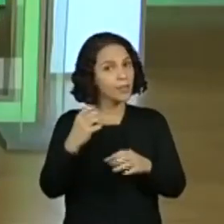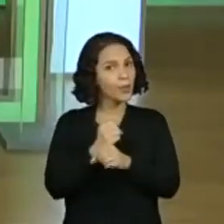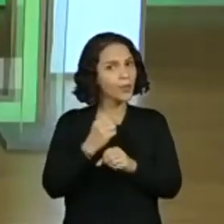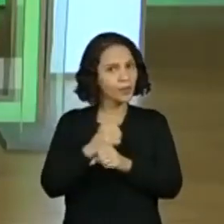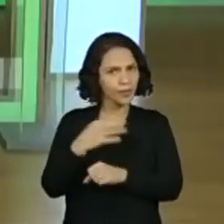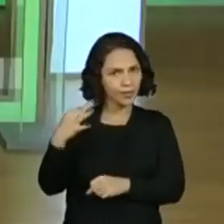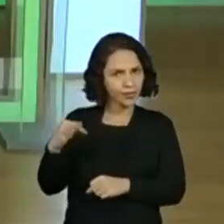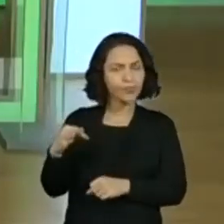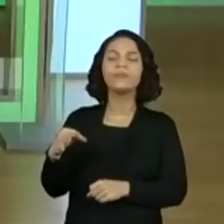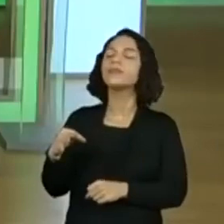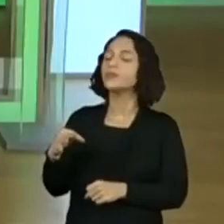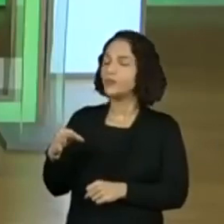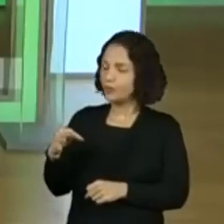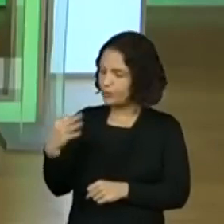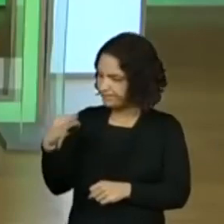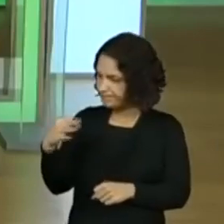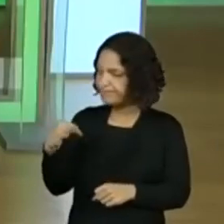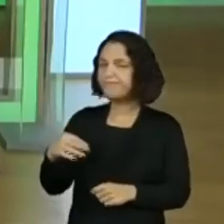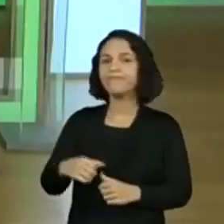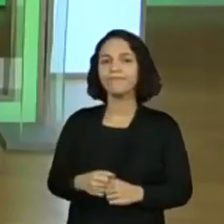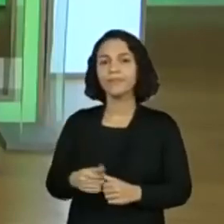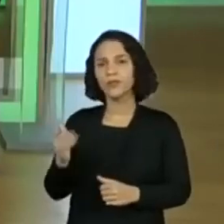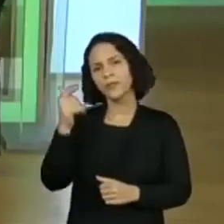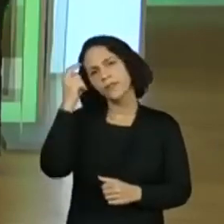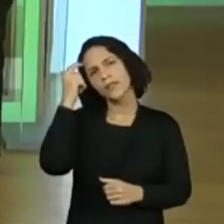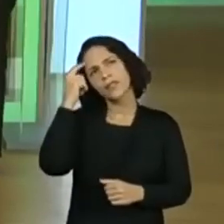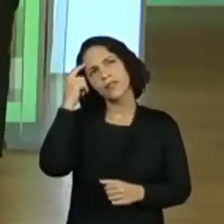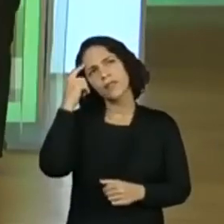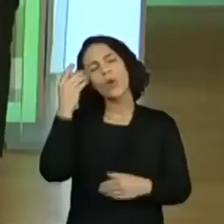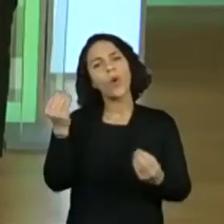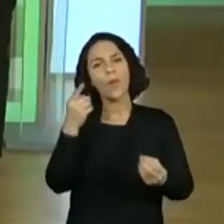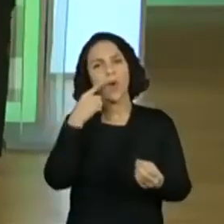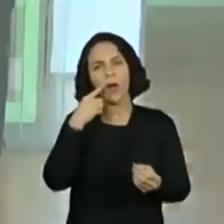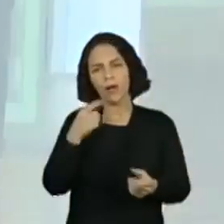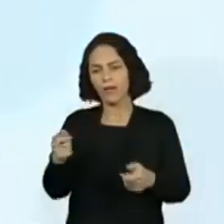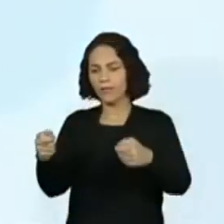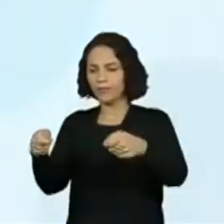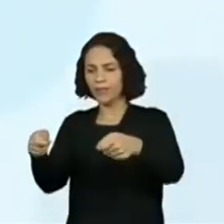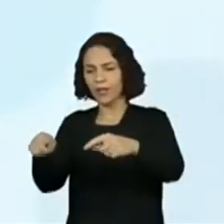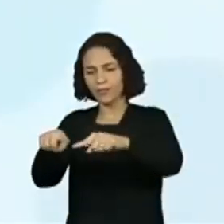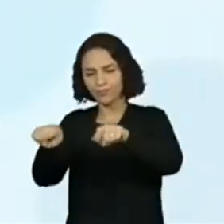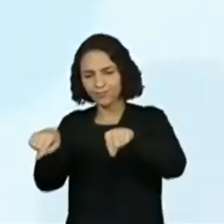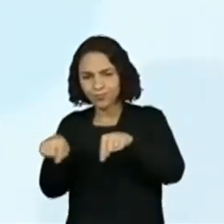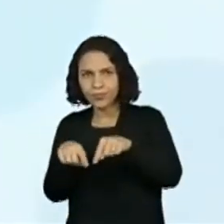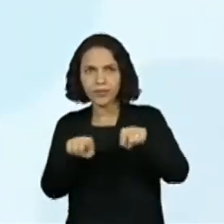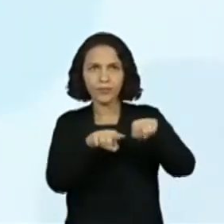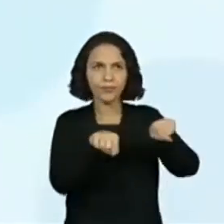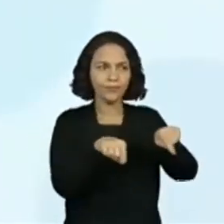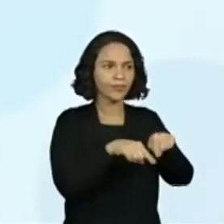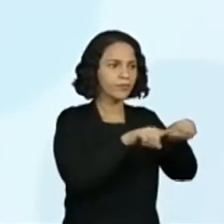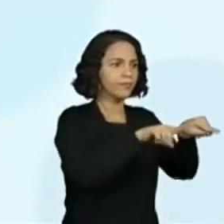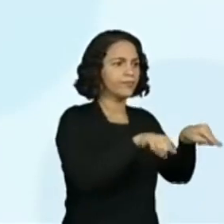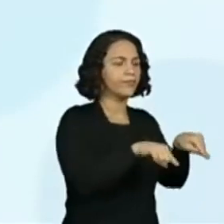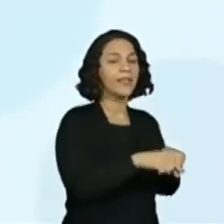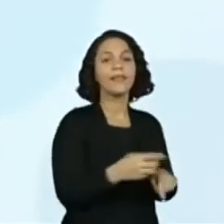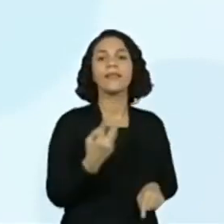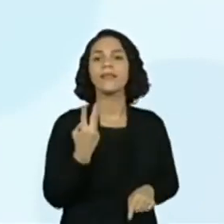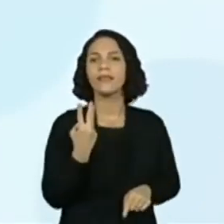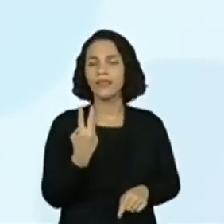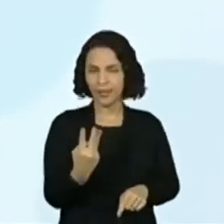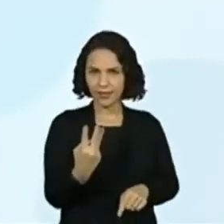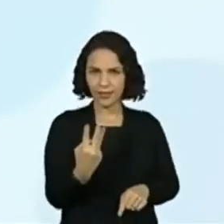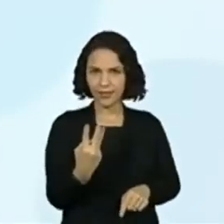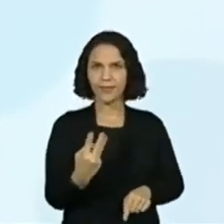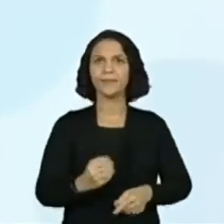não é, Progenô? Exatamente. Então, vamos pensar aí nas três bandejas. Uma, duas,